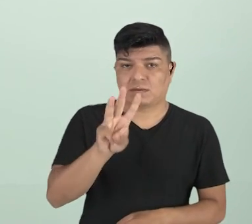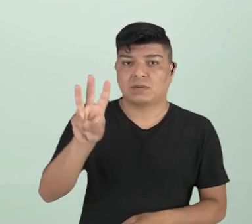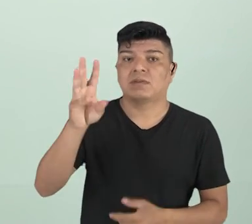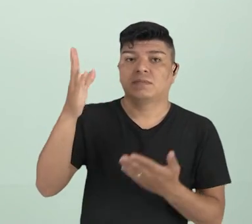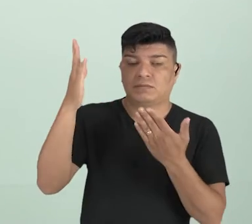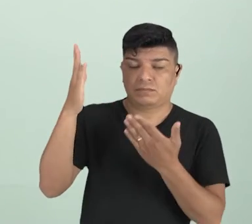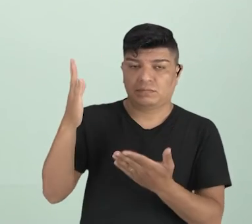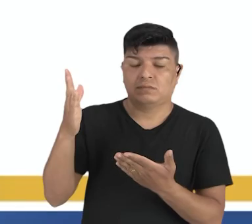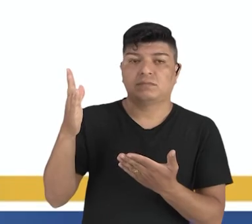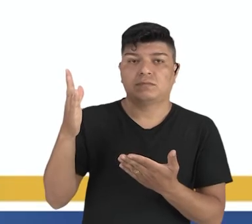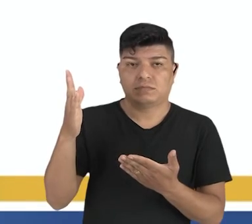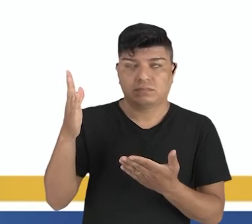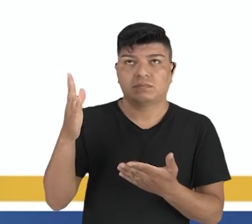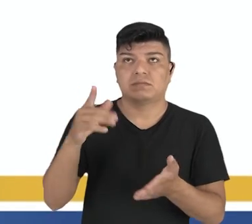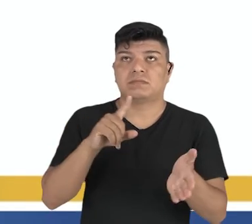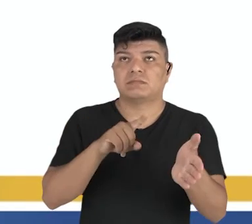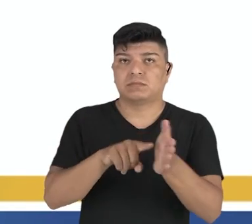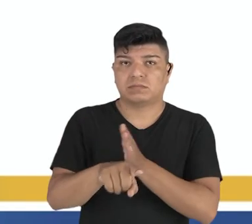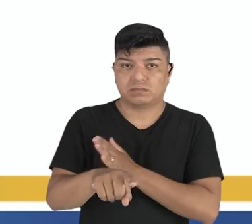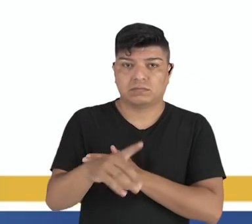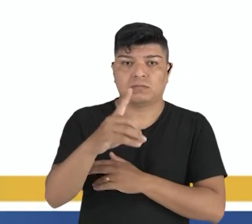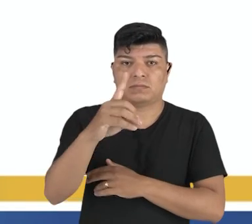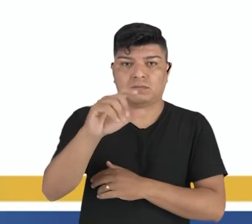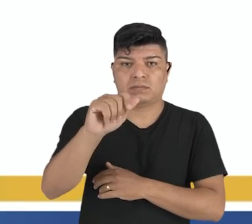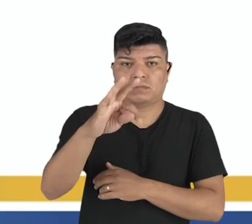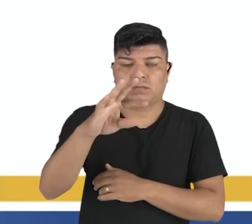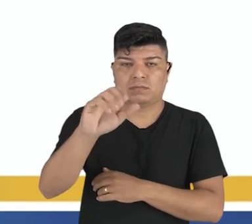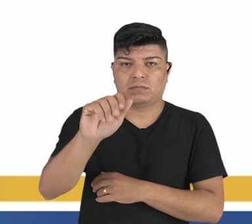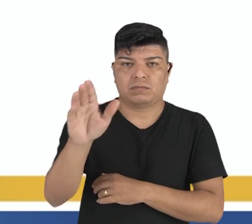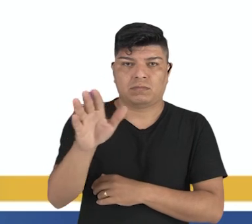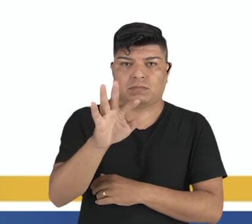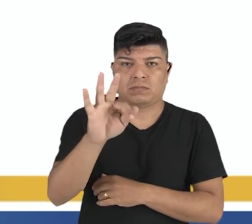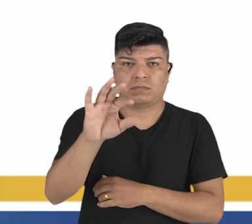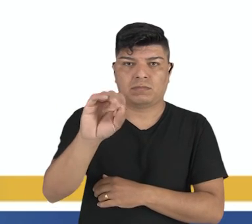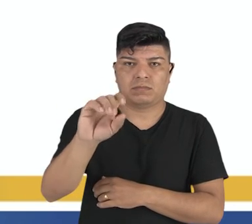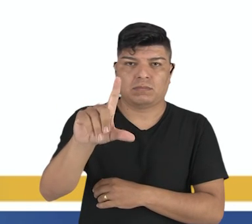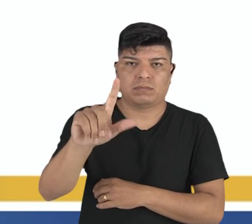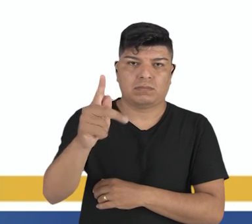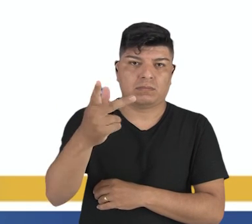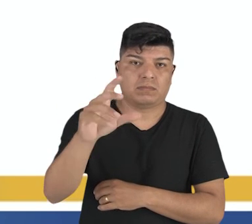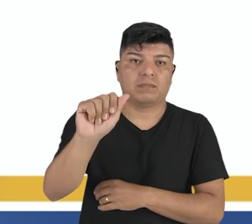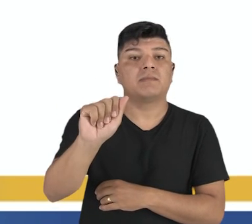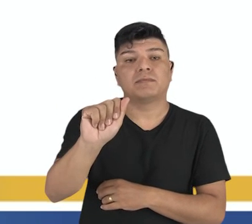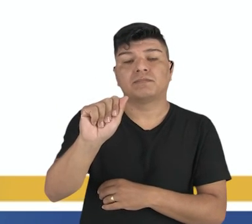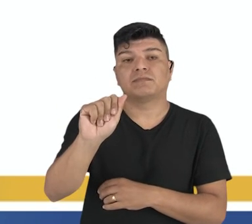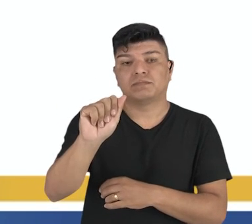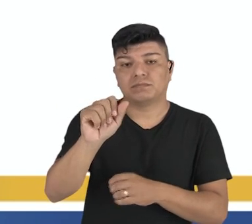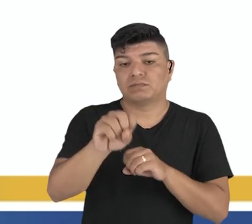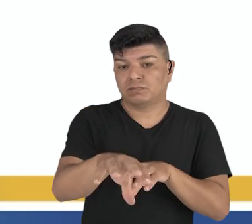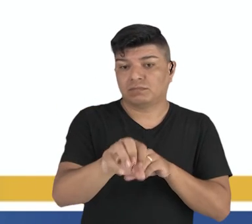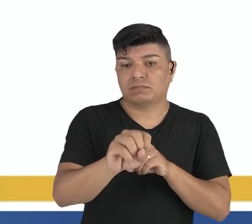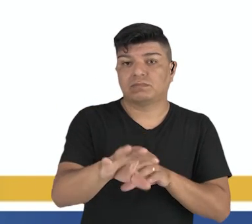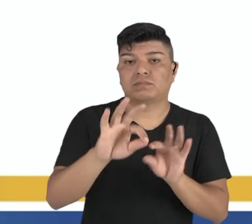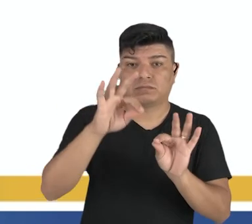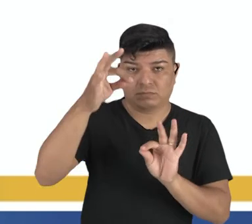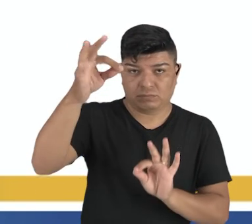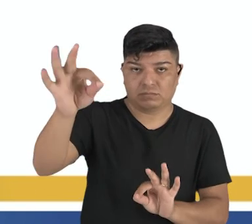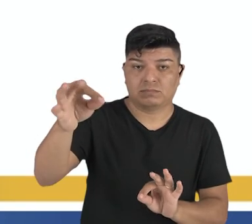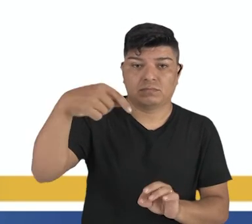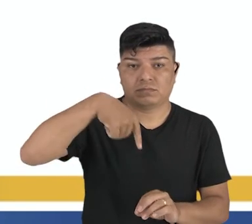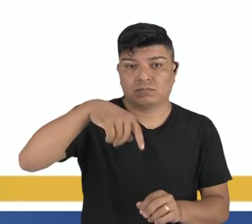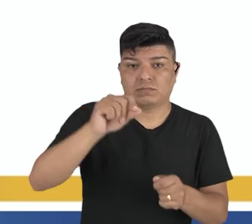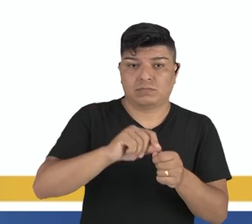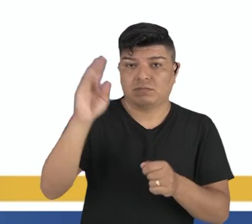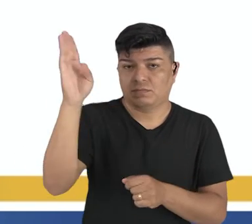podem procurar. É um questionário do Datafolha a respeito da educação à distância. Foi feito à distância no Brasil. E aí